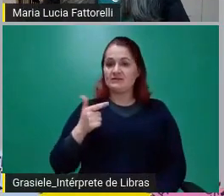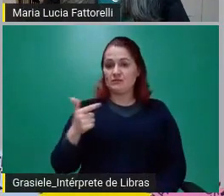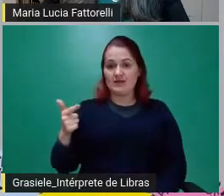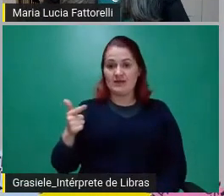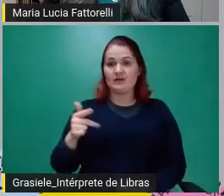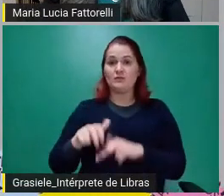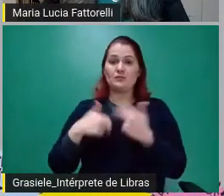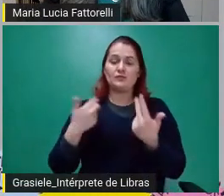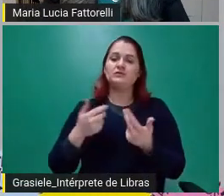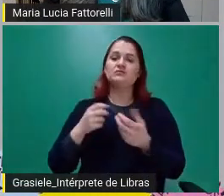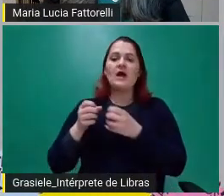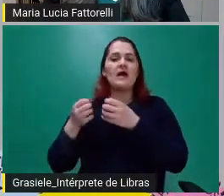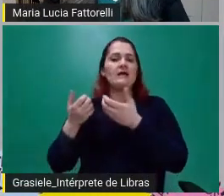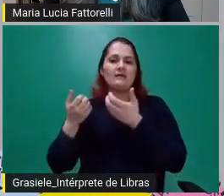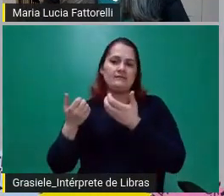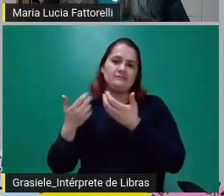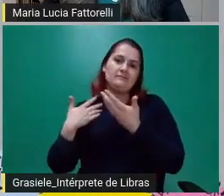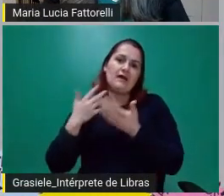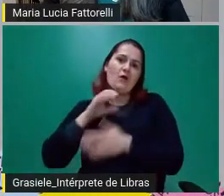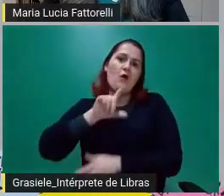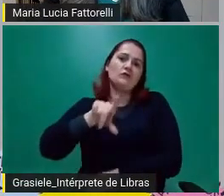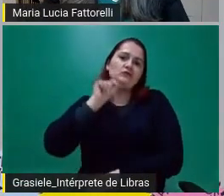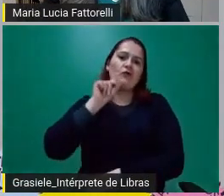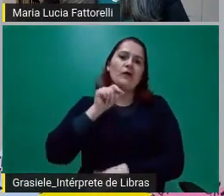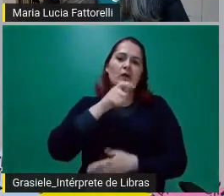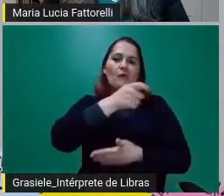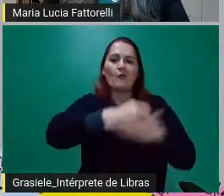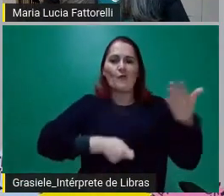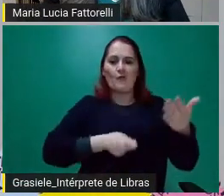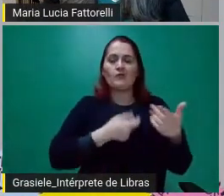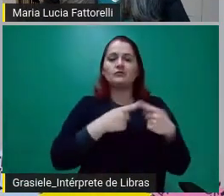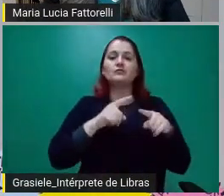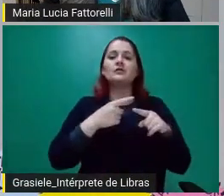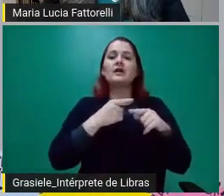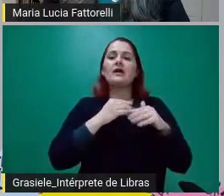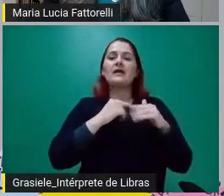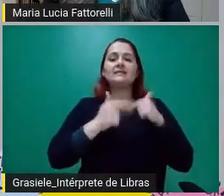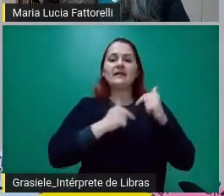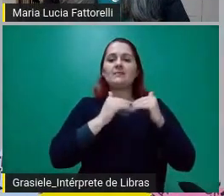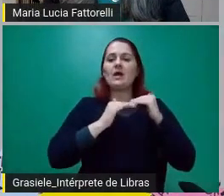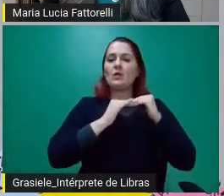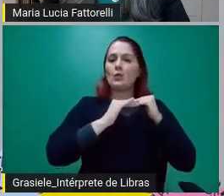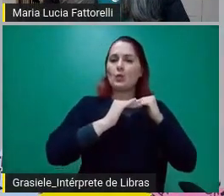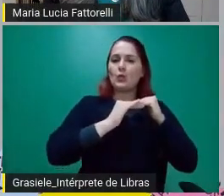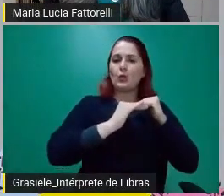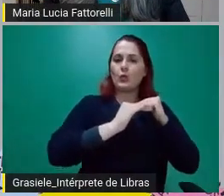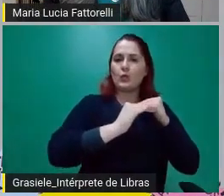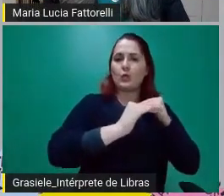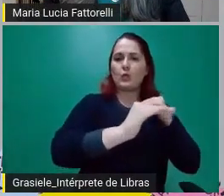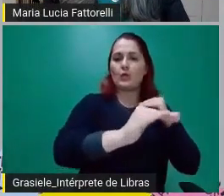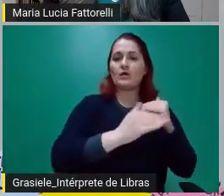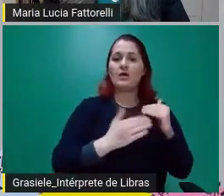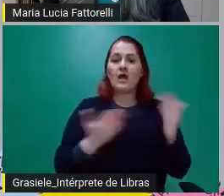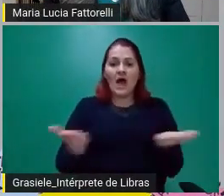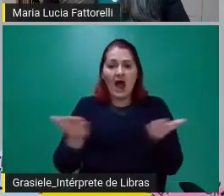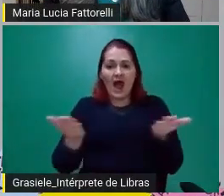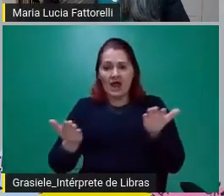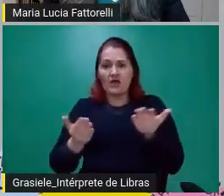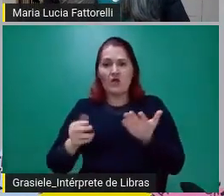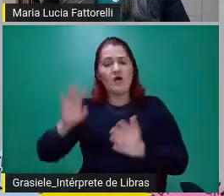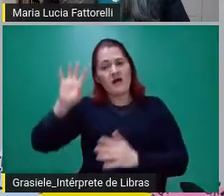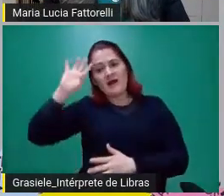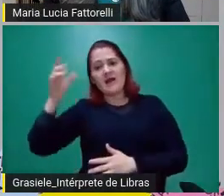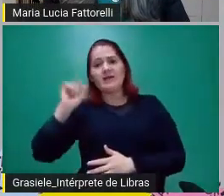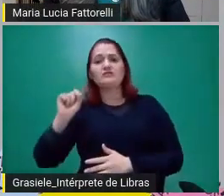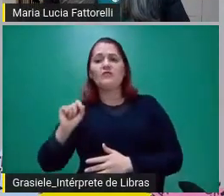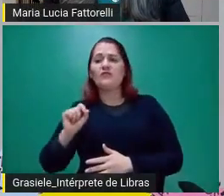o seletista, né? Mas as organizações sociais, elas vieram precarizar essa forma de contratação, não tem